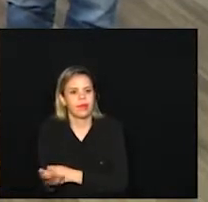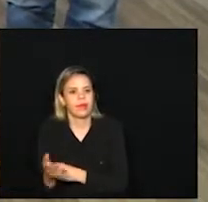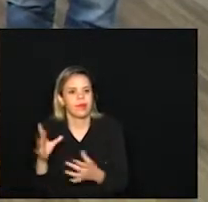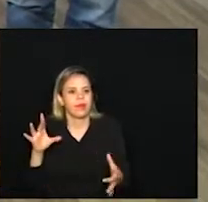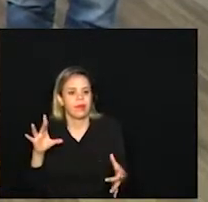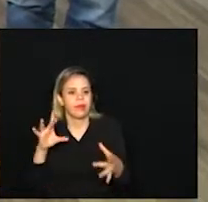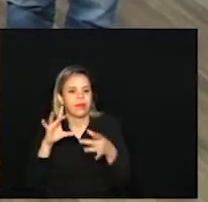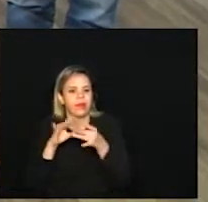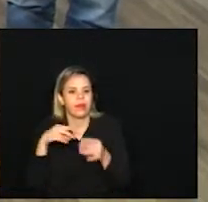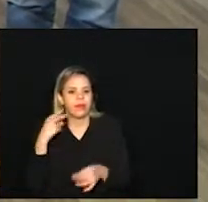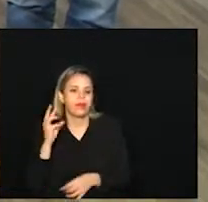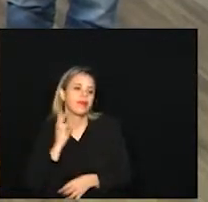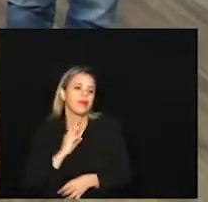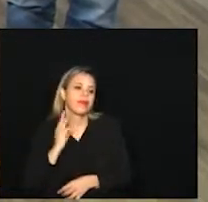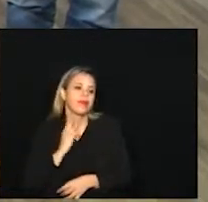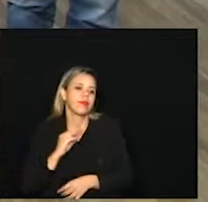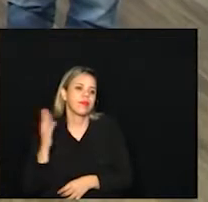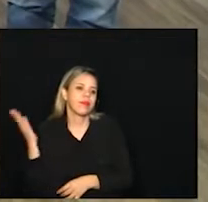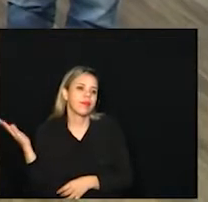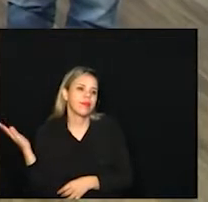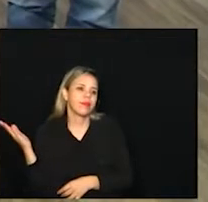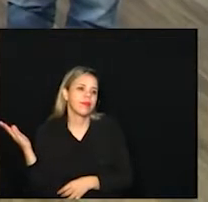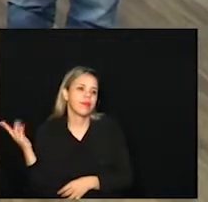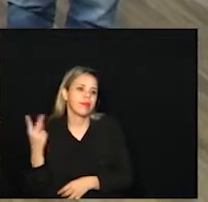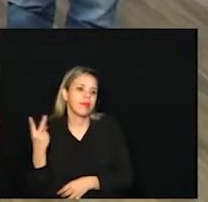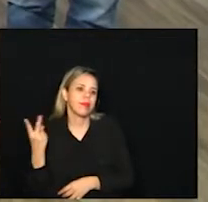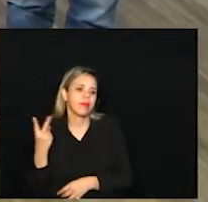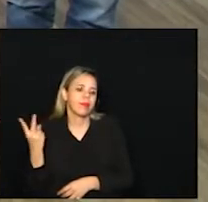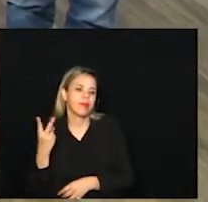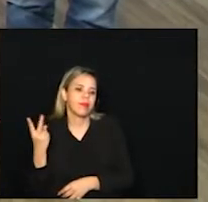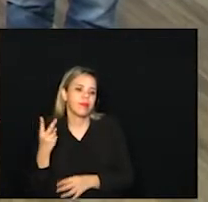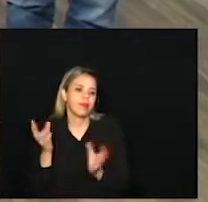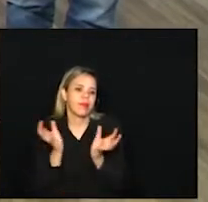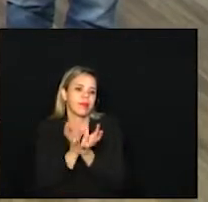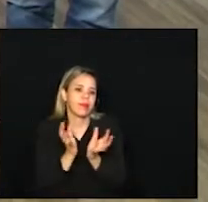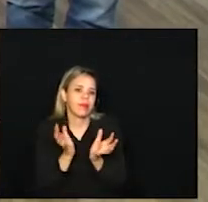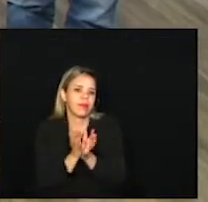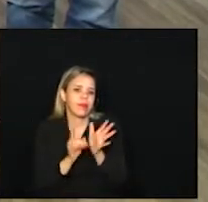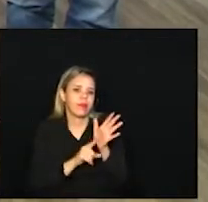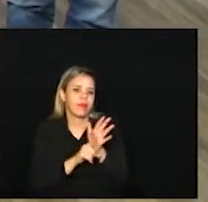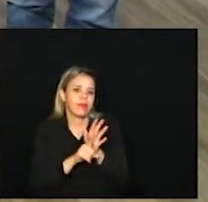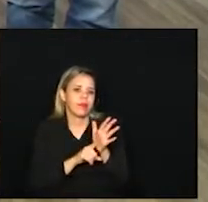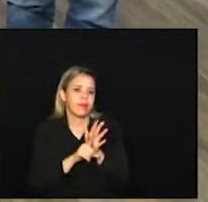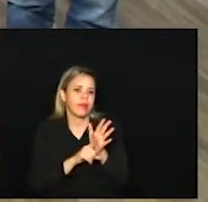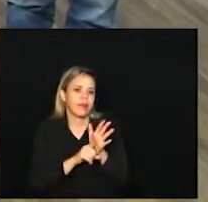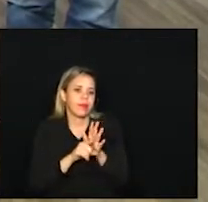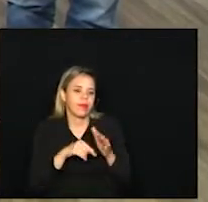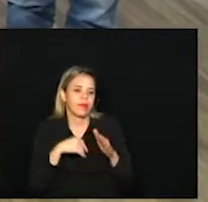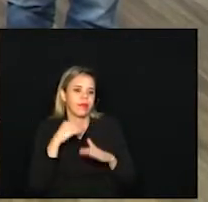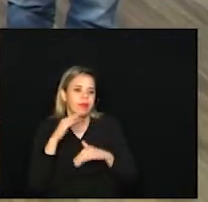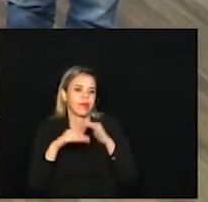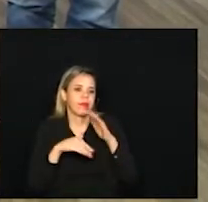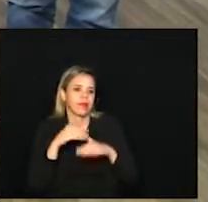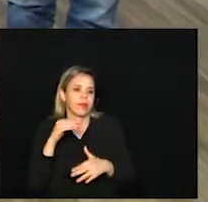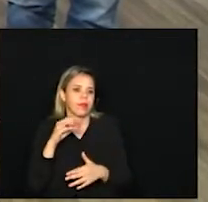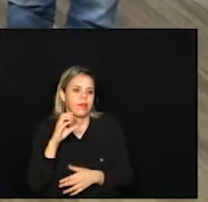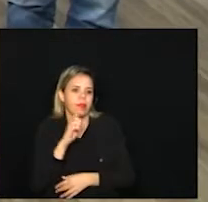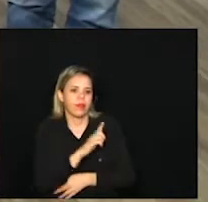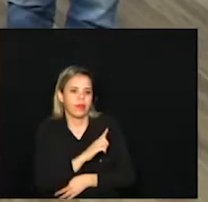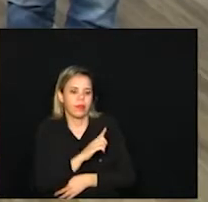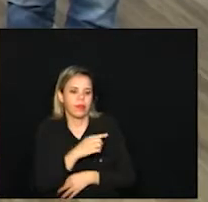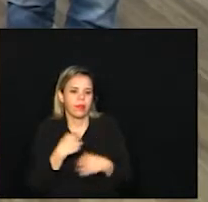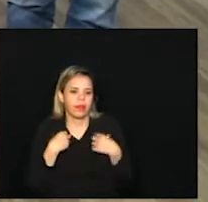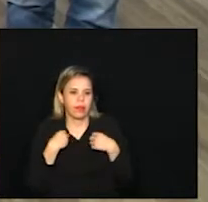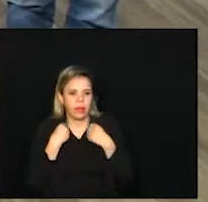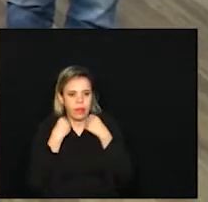interligados aqui com Vereador Cecílio Santos eles que são da comissão de estudos do desenvolvimento do distrito do